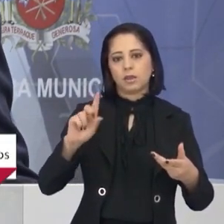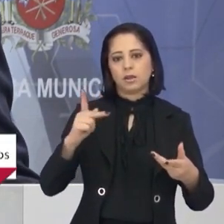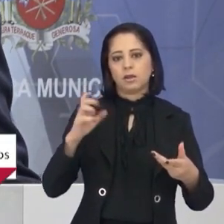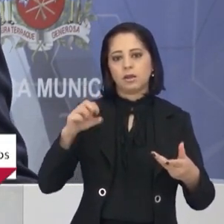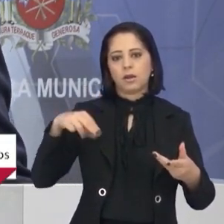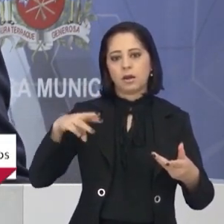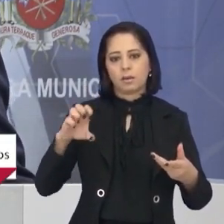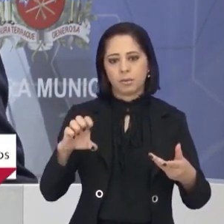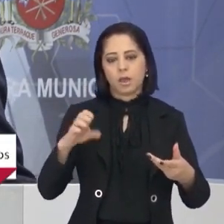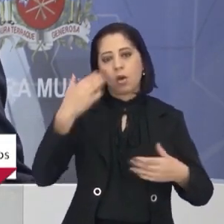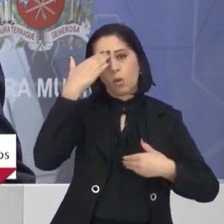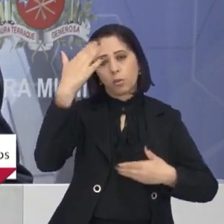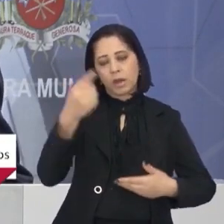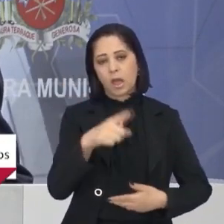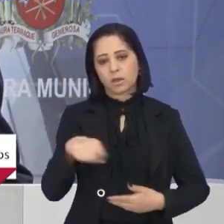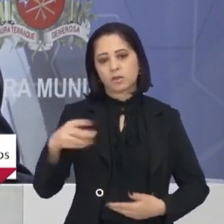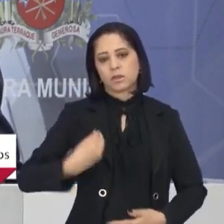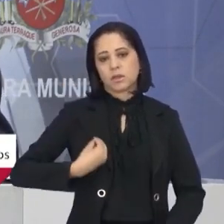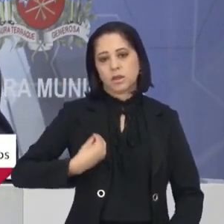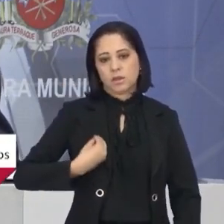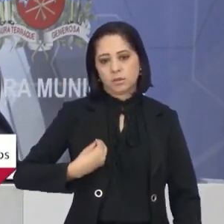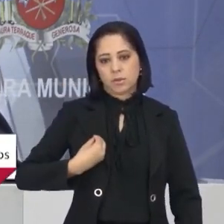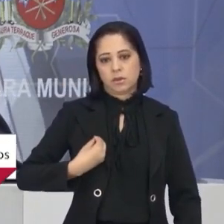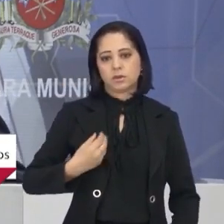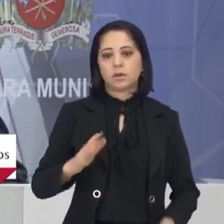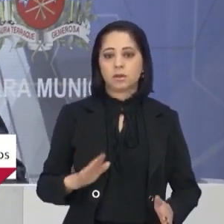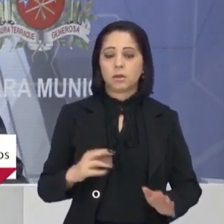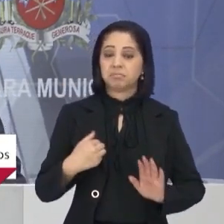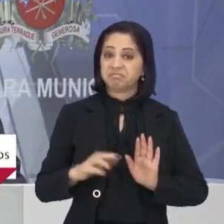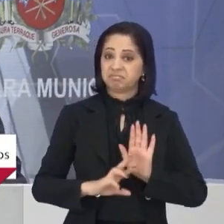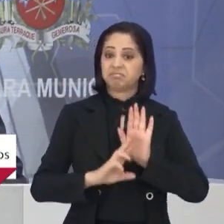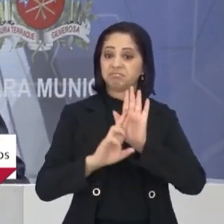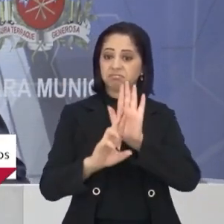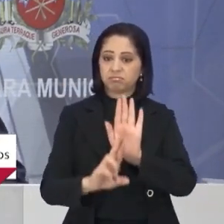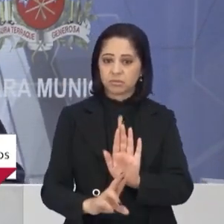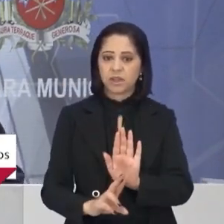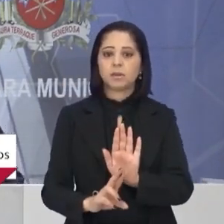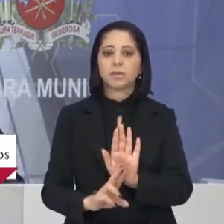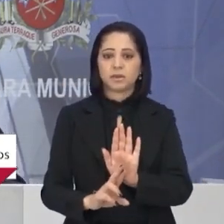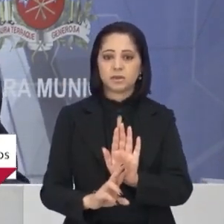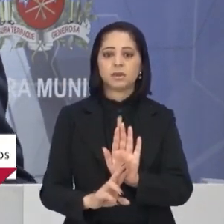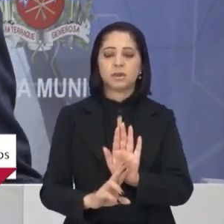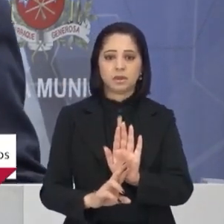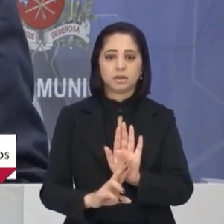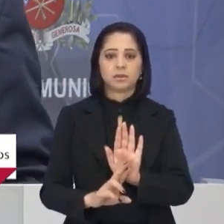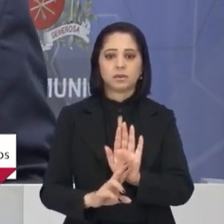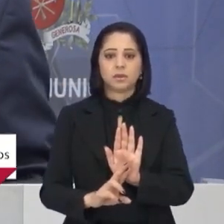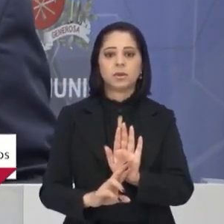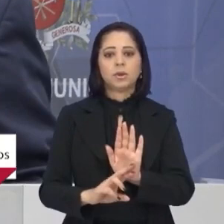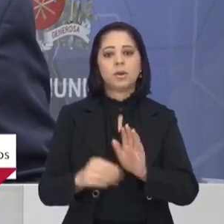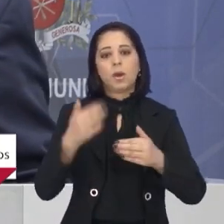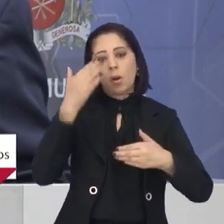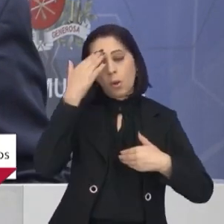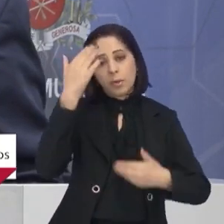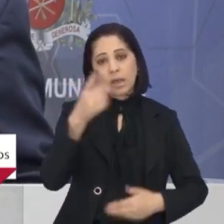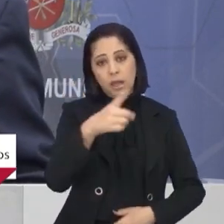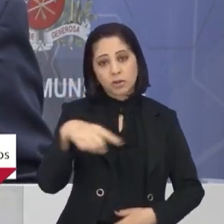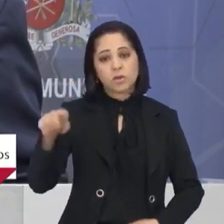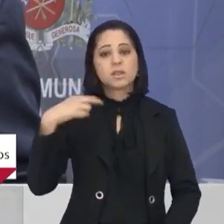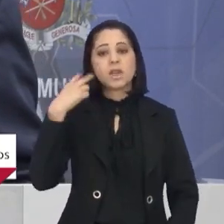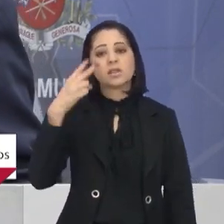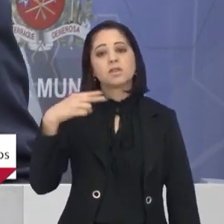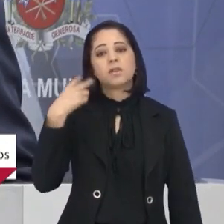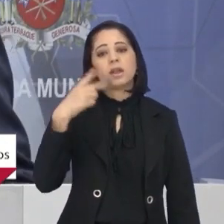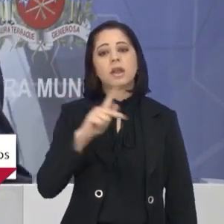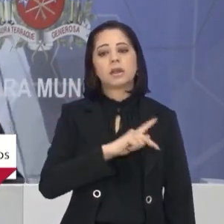Silva obrigado pela presença em nome do Guilherme que representa aqui o legislativo desta casa agradecer também a presença de todos os vereadores e